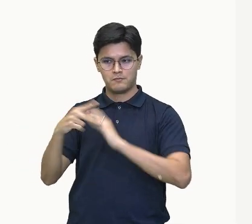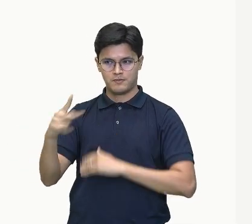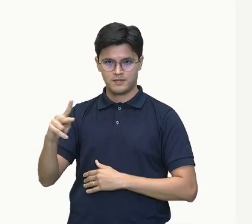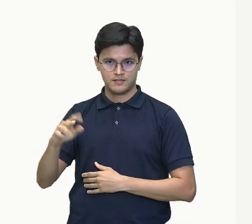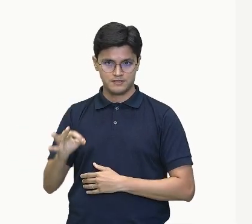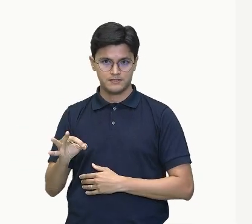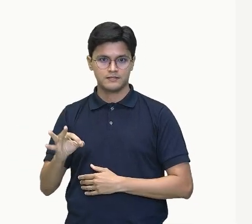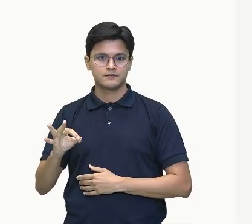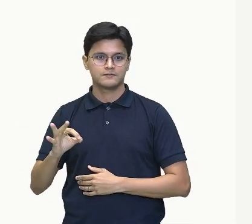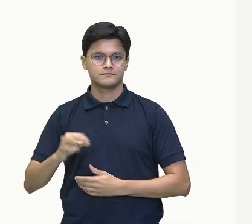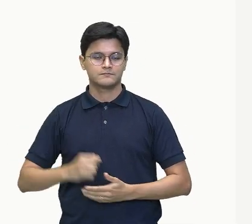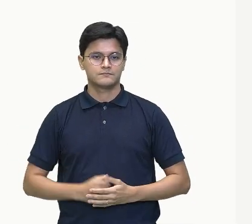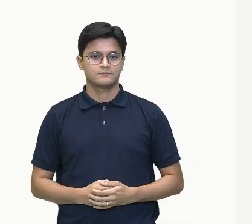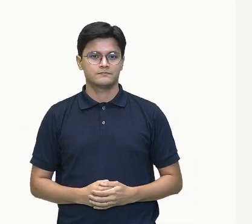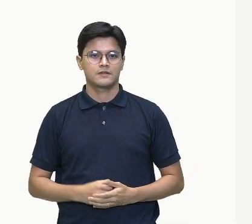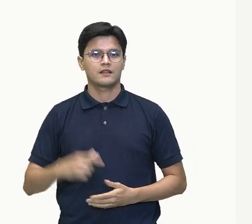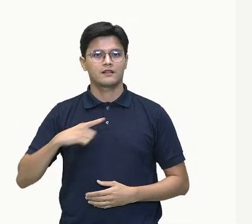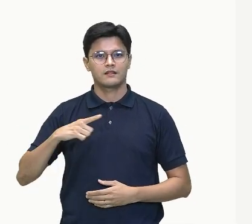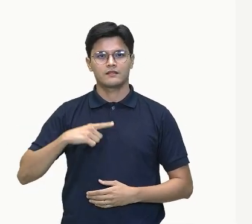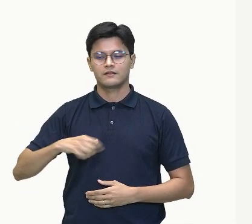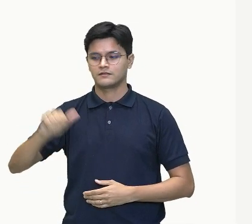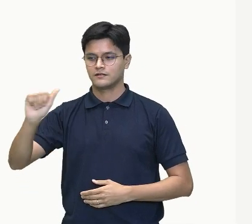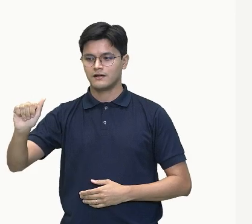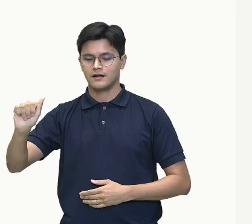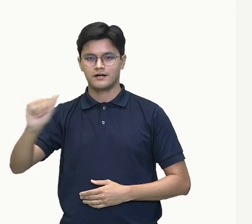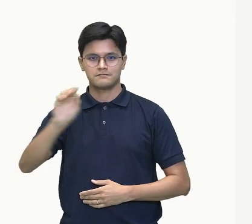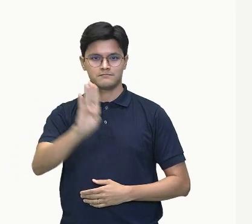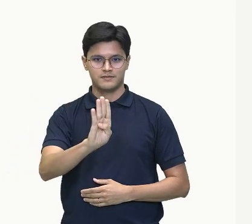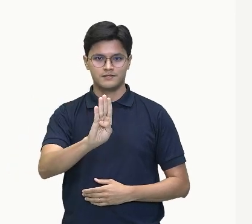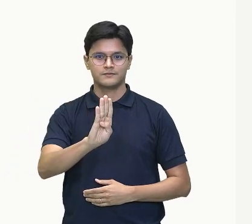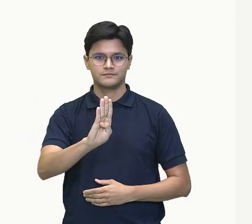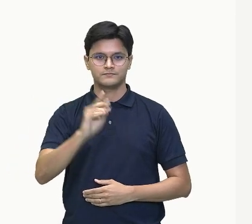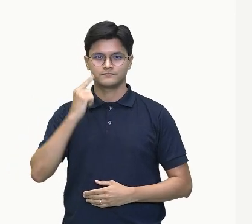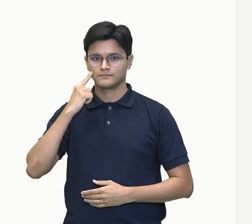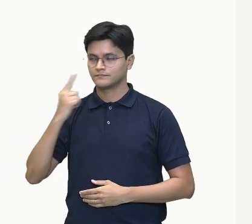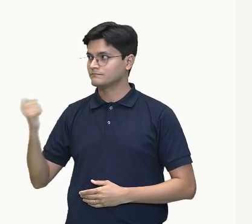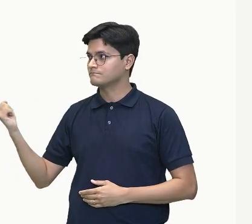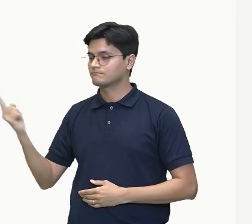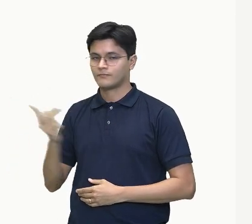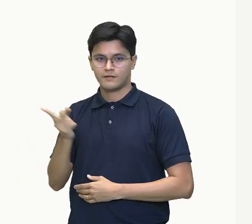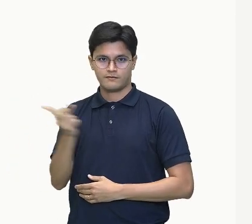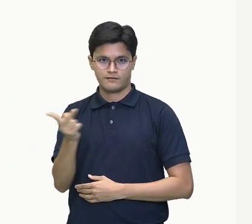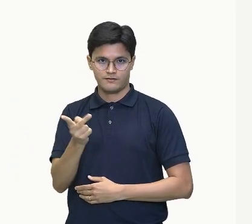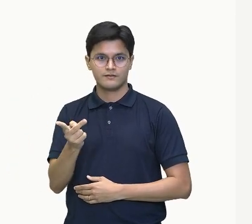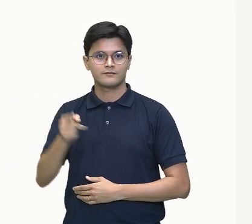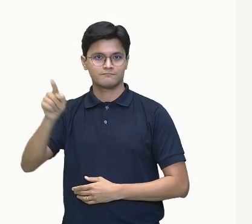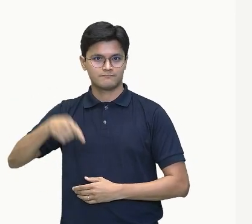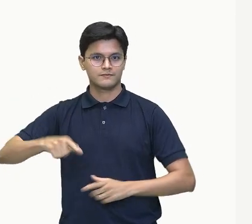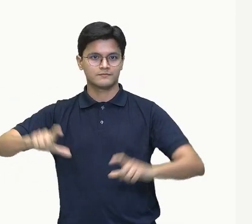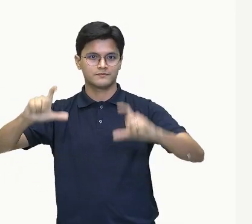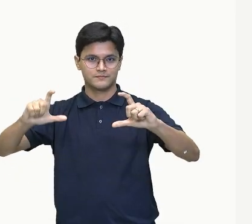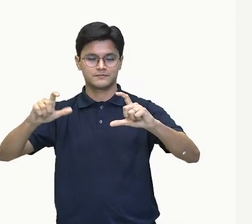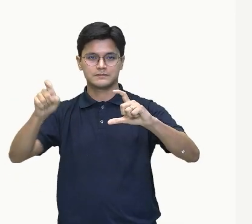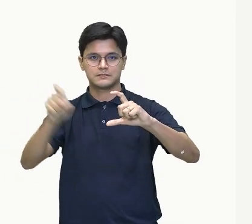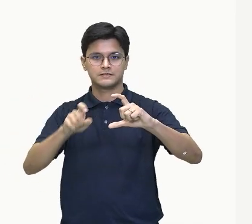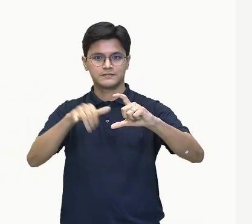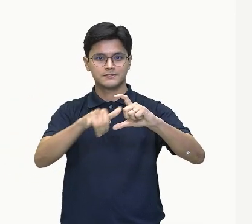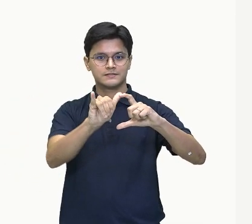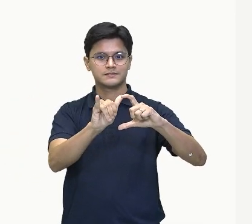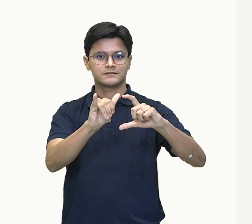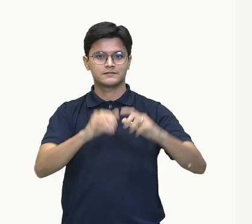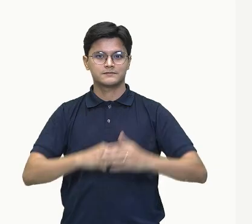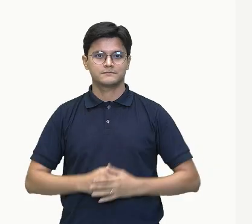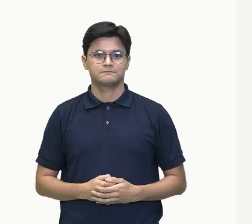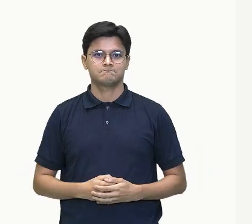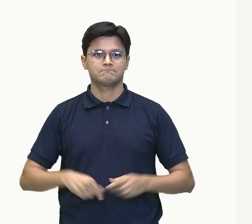lugar do A e aqui no lugar do B, tá? Essas informações são referentes ao centro. E o